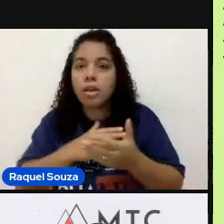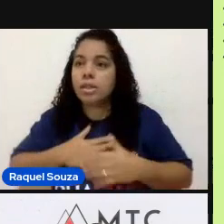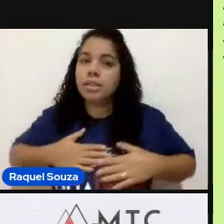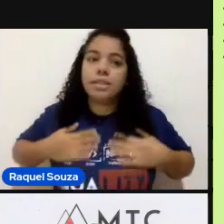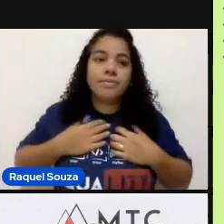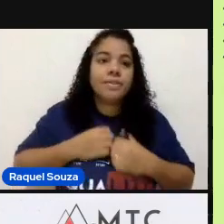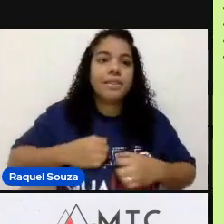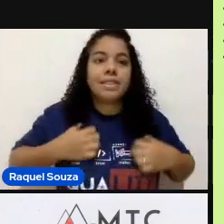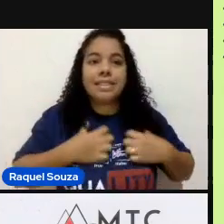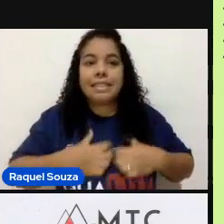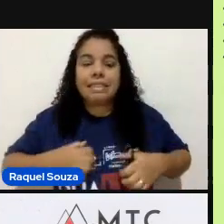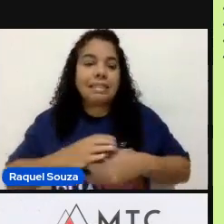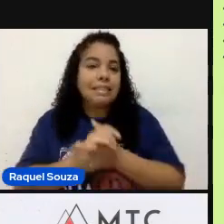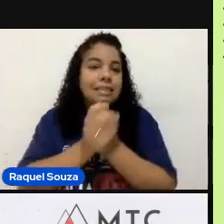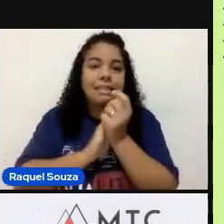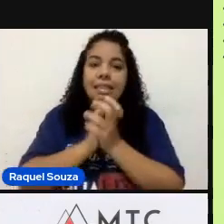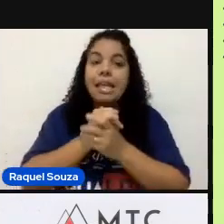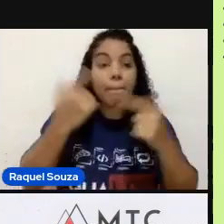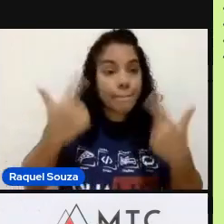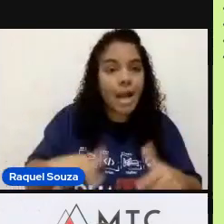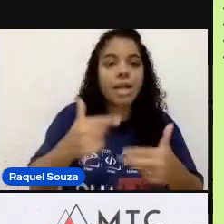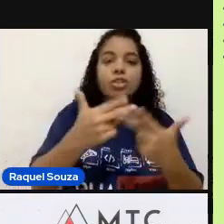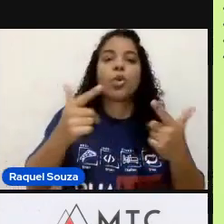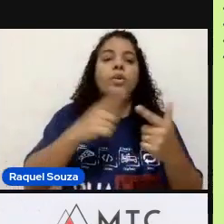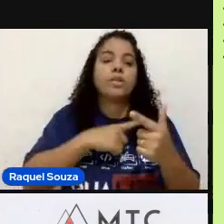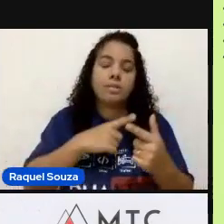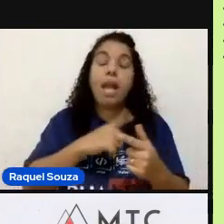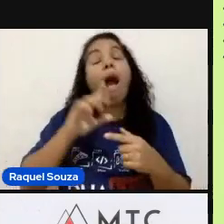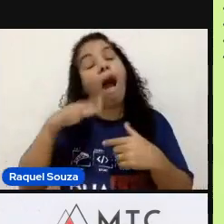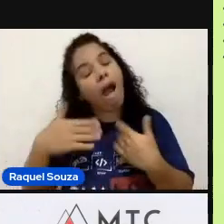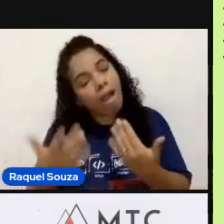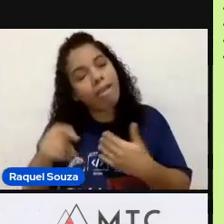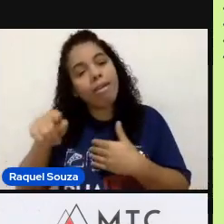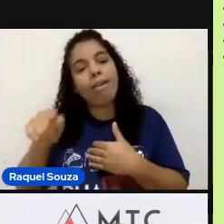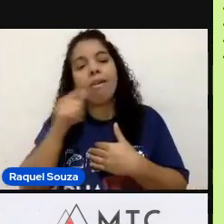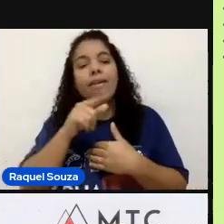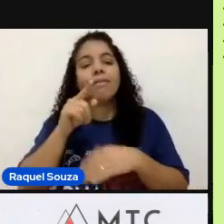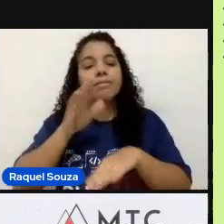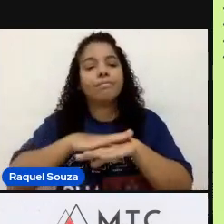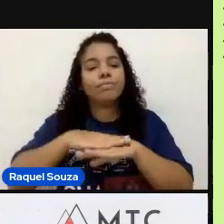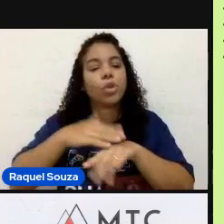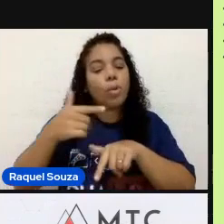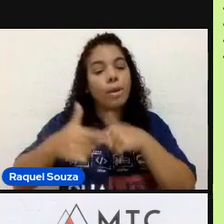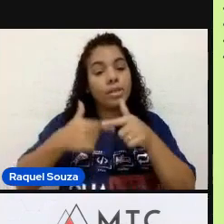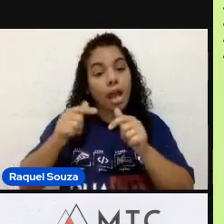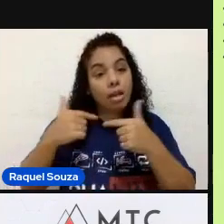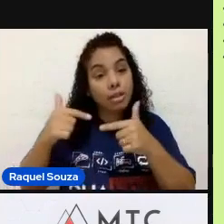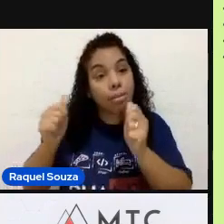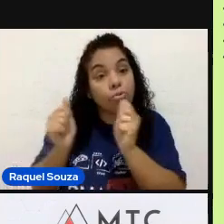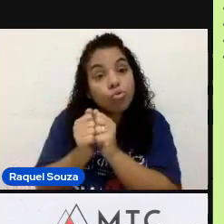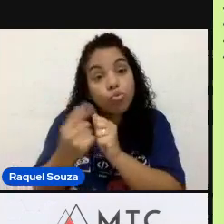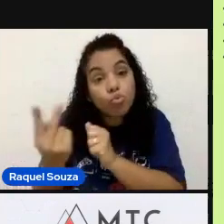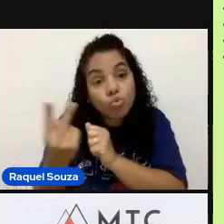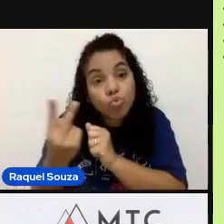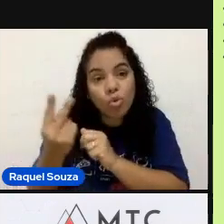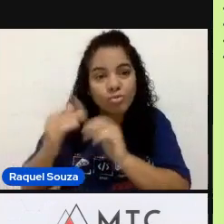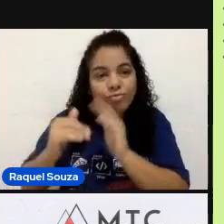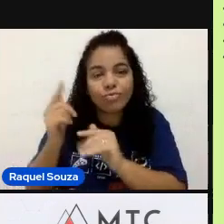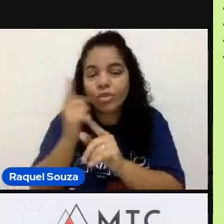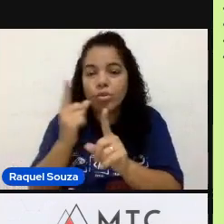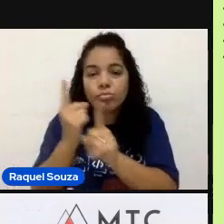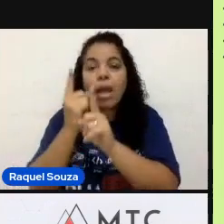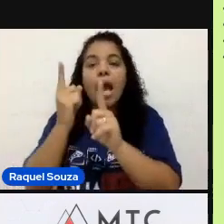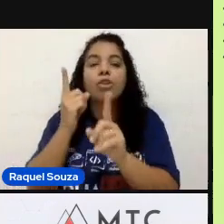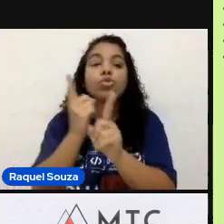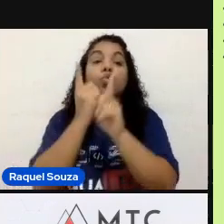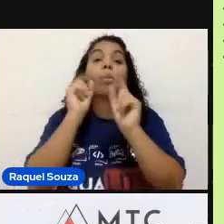tem mais alguma coisa. Então, foi aí que eles começaram a trabalhar em conjunto e conseguiram identificar o que eu